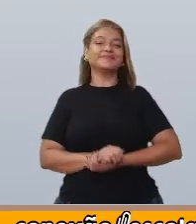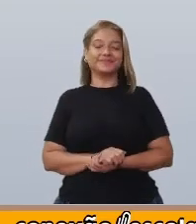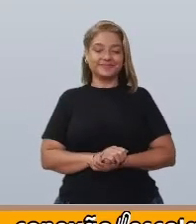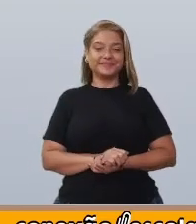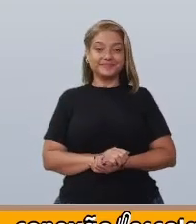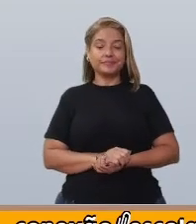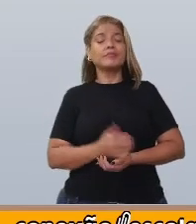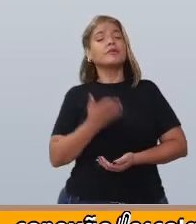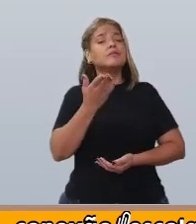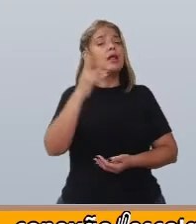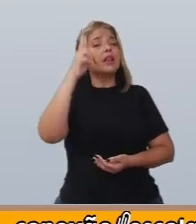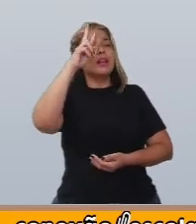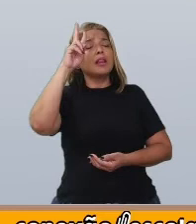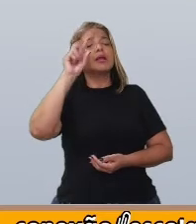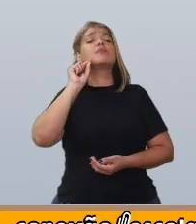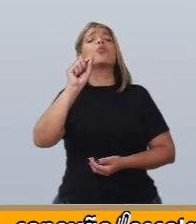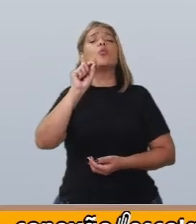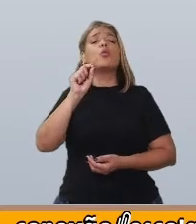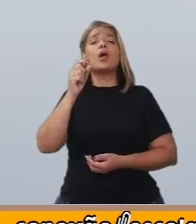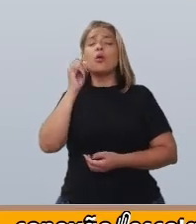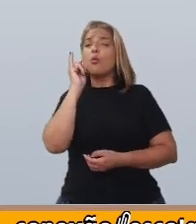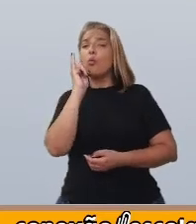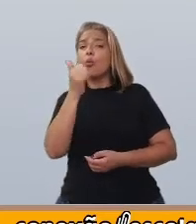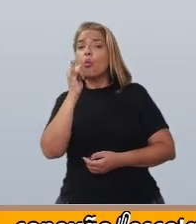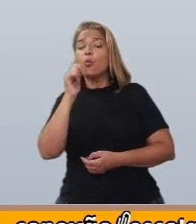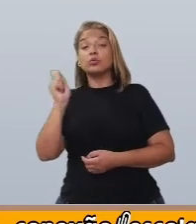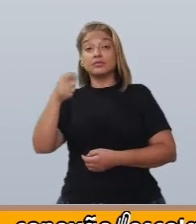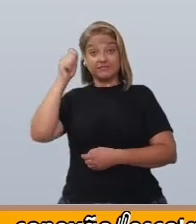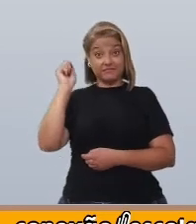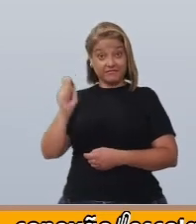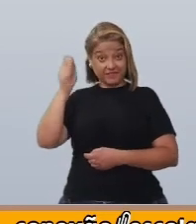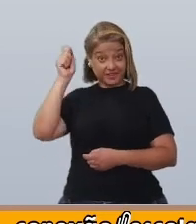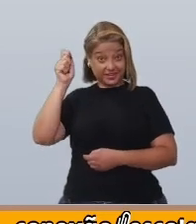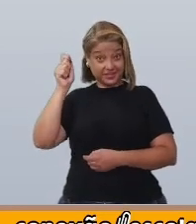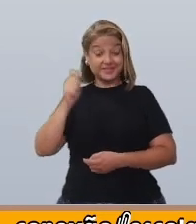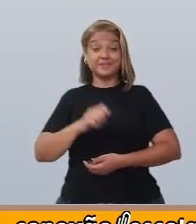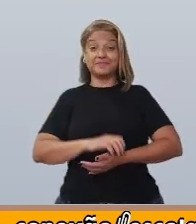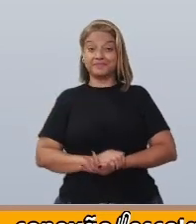Você lembra o que é um conto de fada?